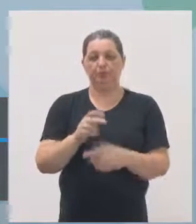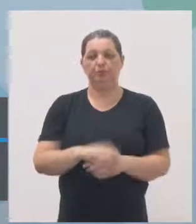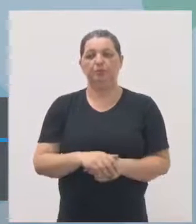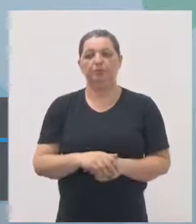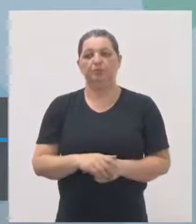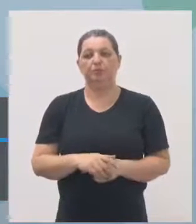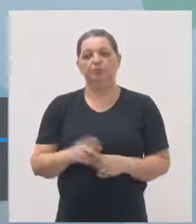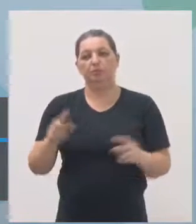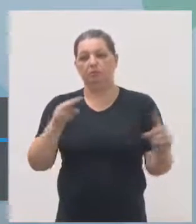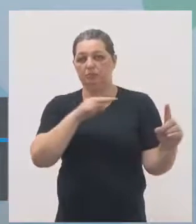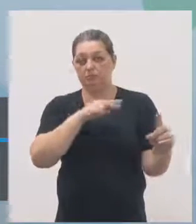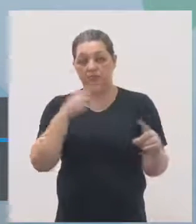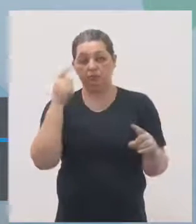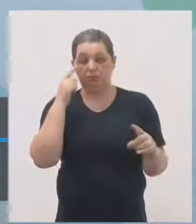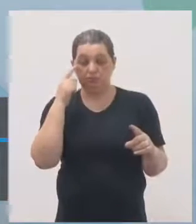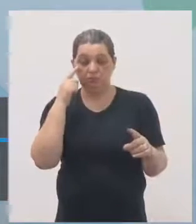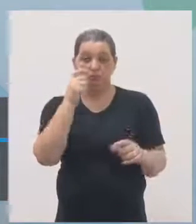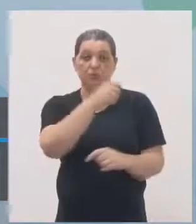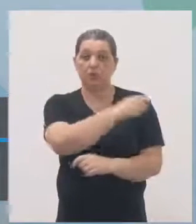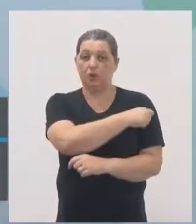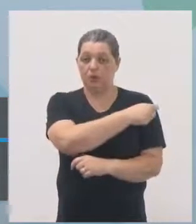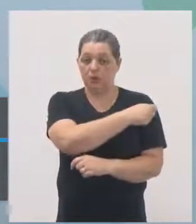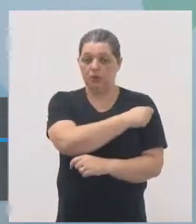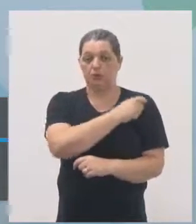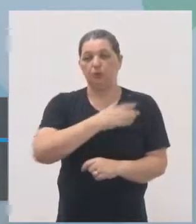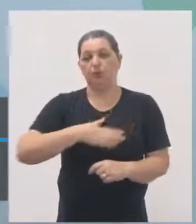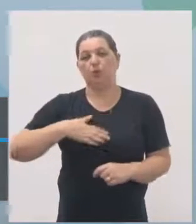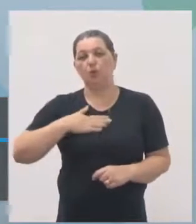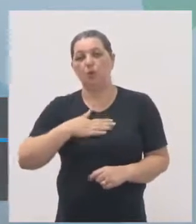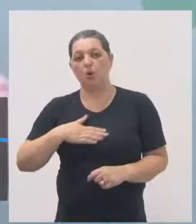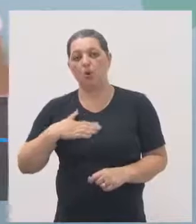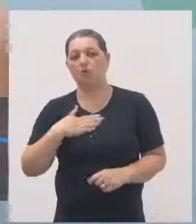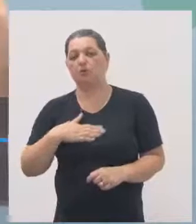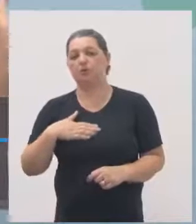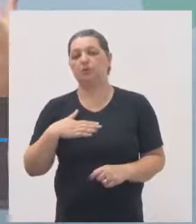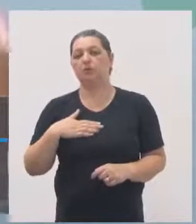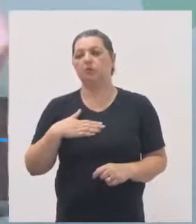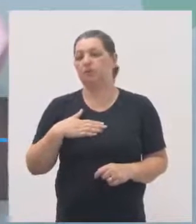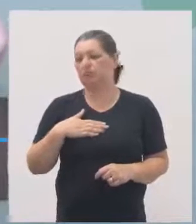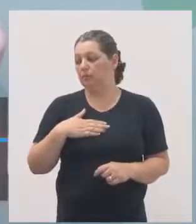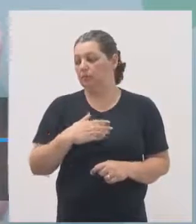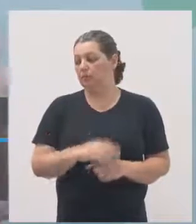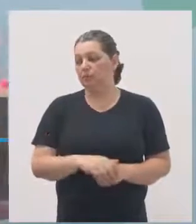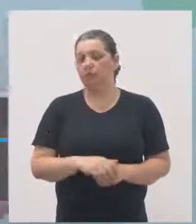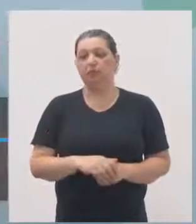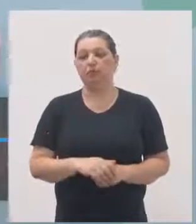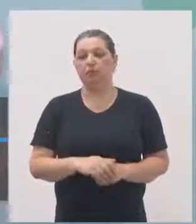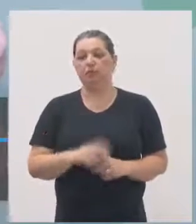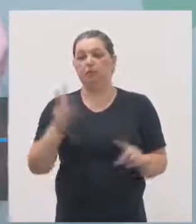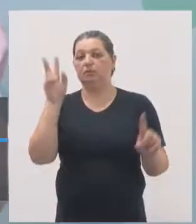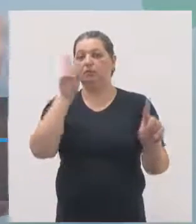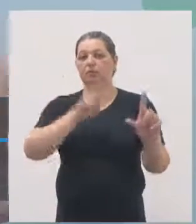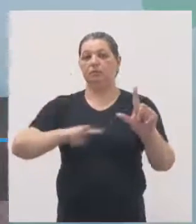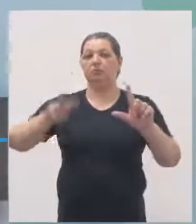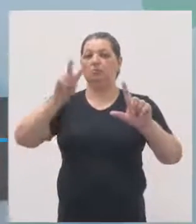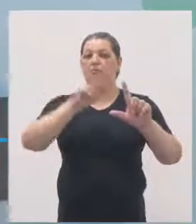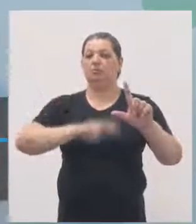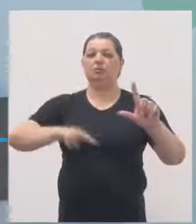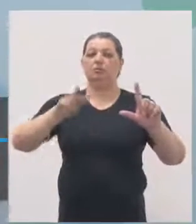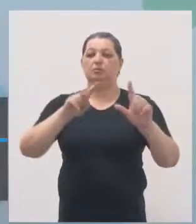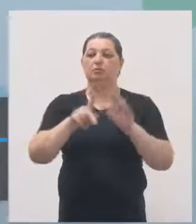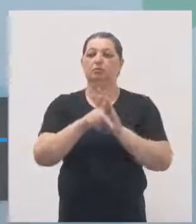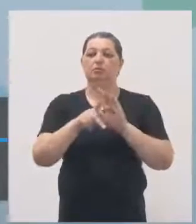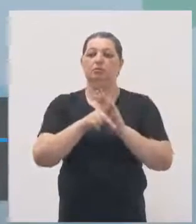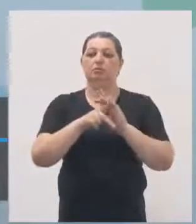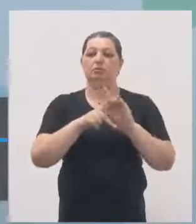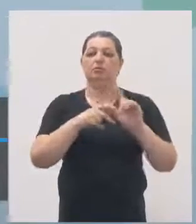nessa perspectiva de que o aluno, ele gosta dessa coisa mais visual, dessa coisa mais